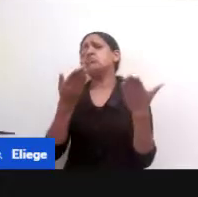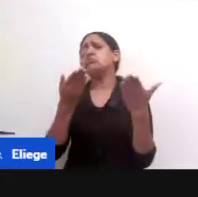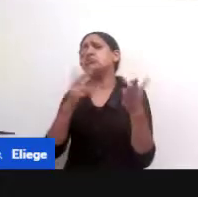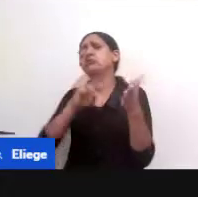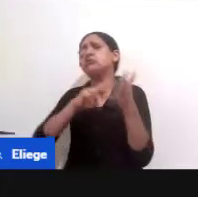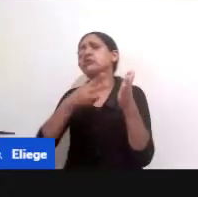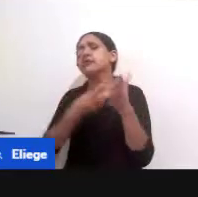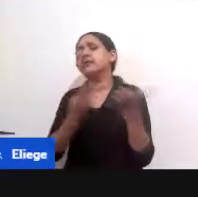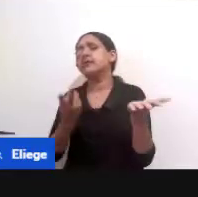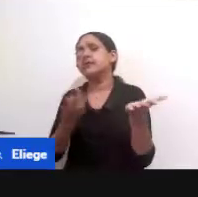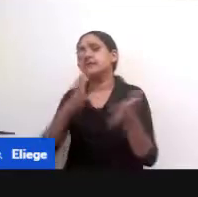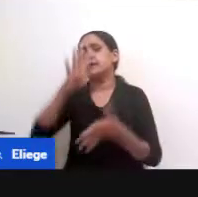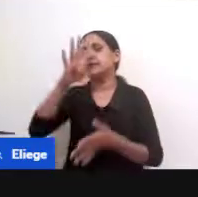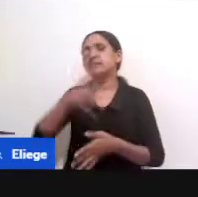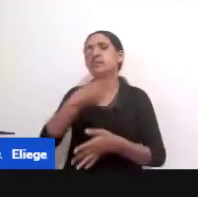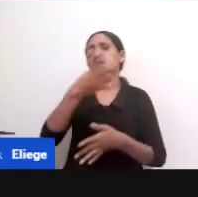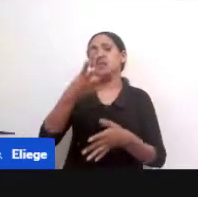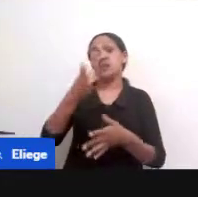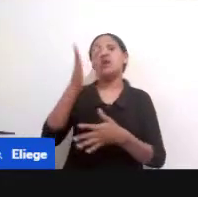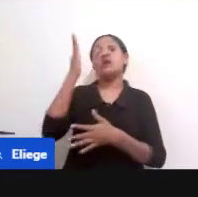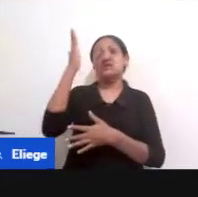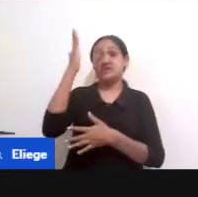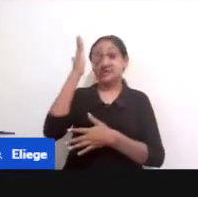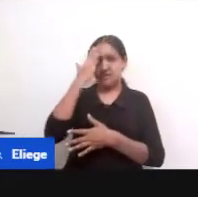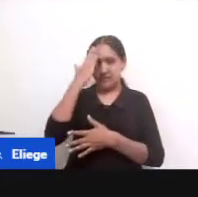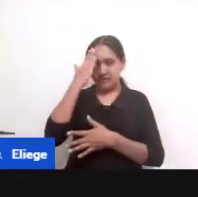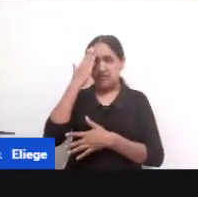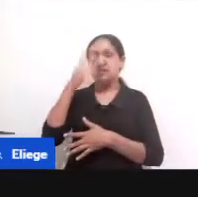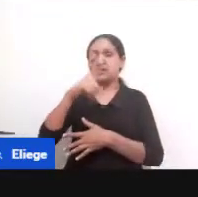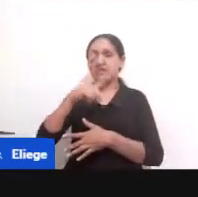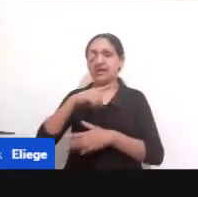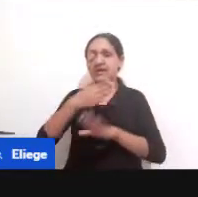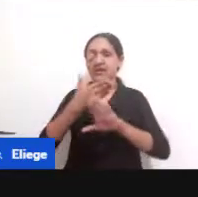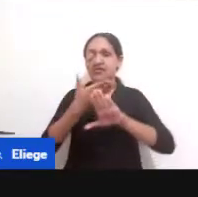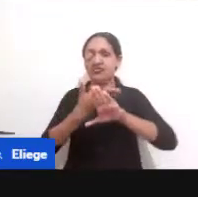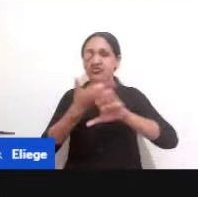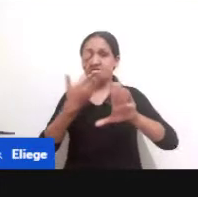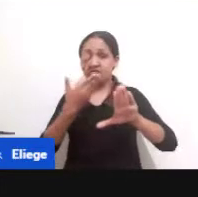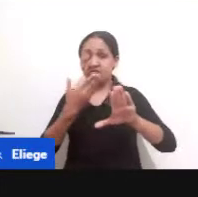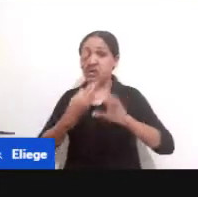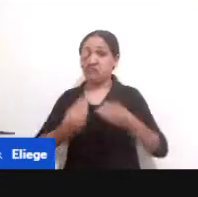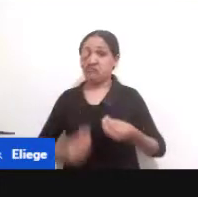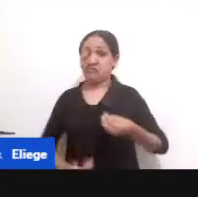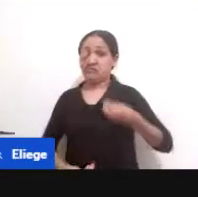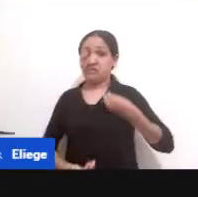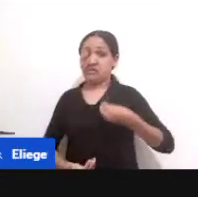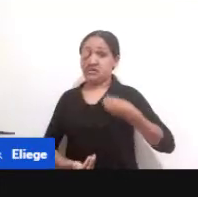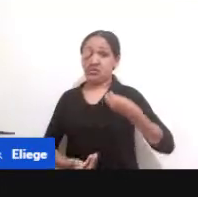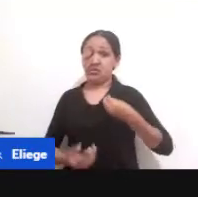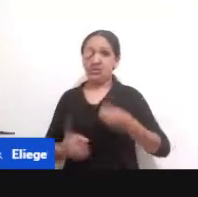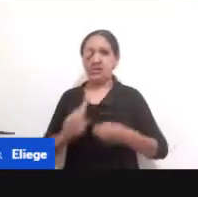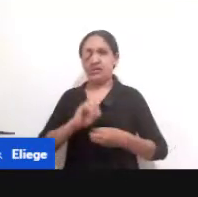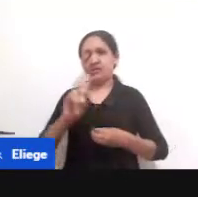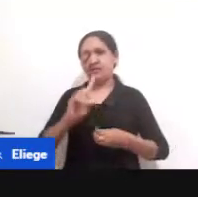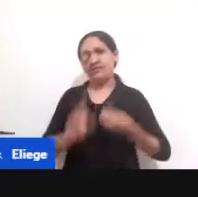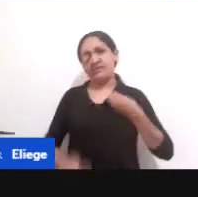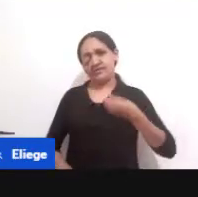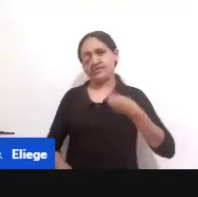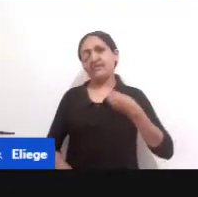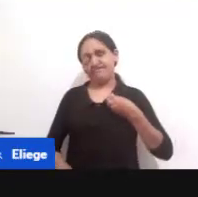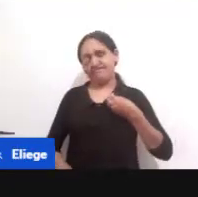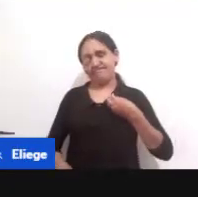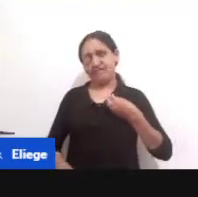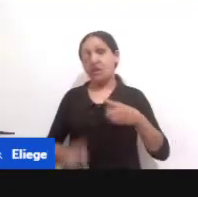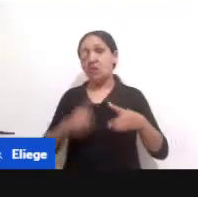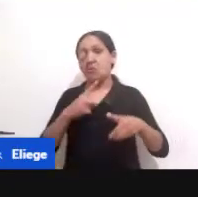gente sabe que ela está dividida em presencial e não presencial. Porque teve